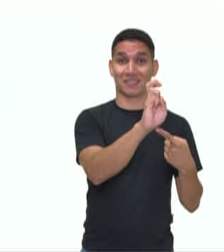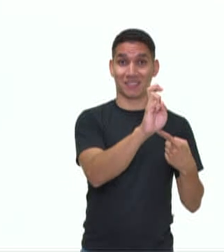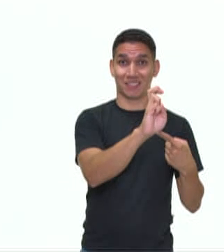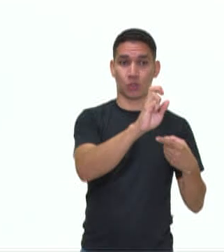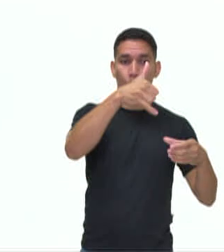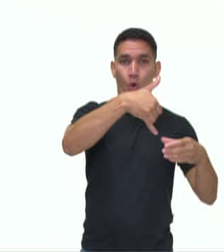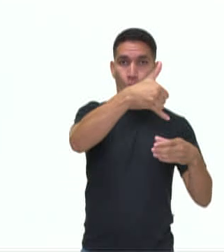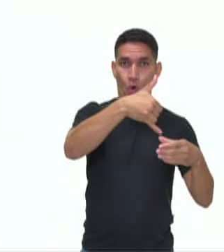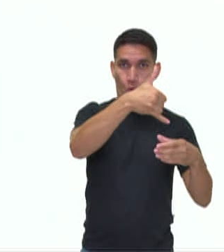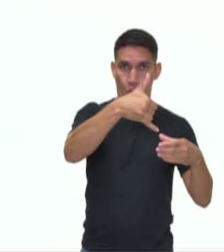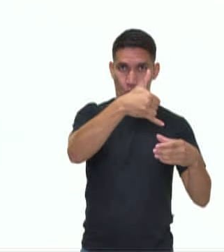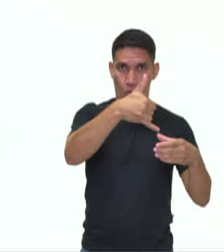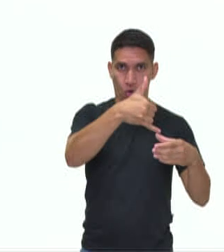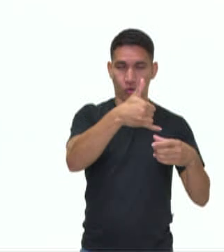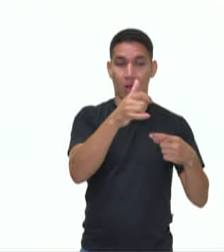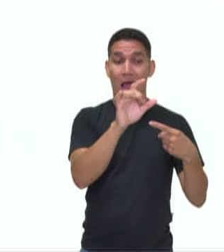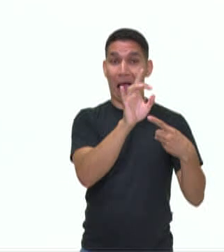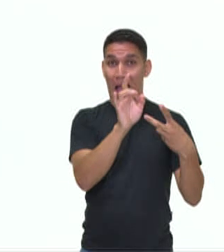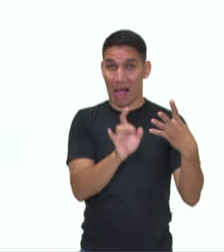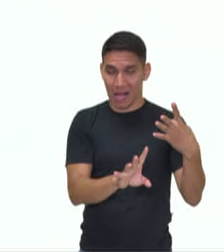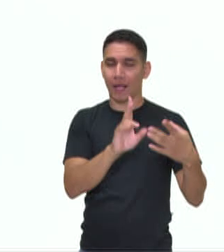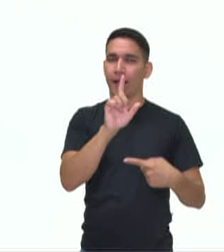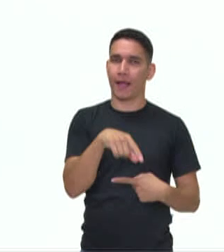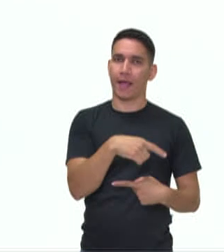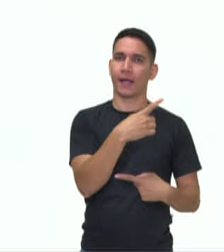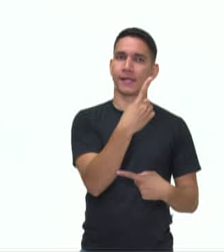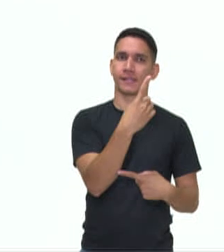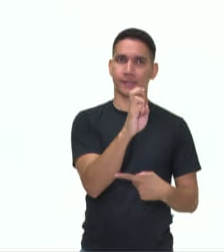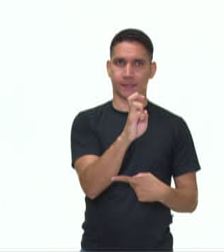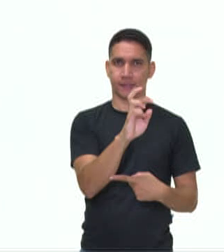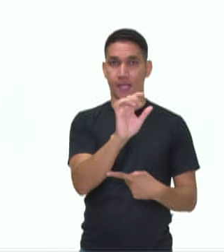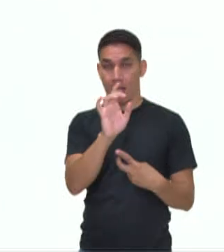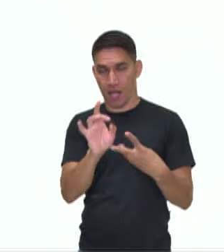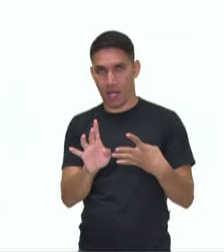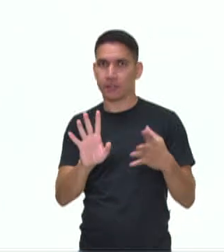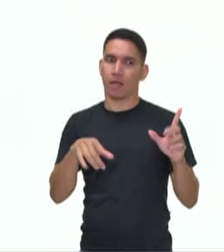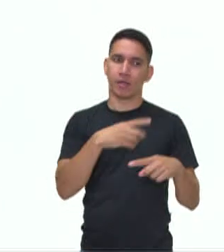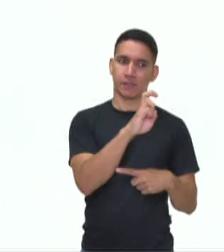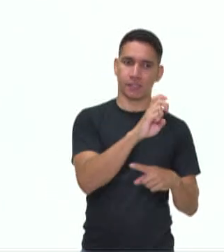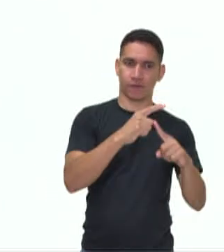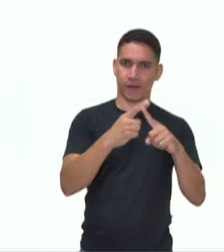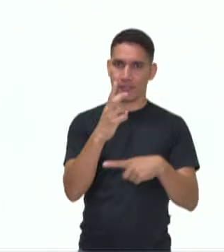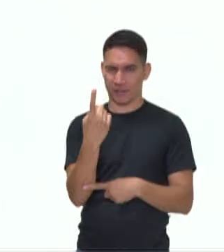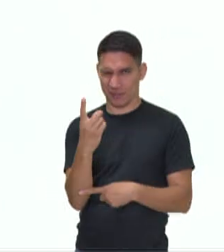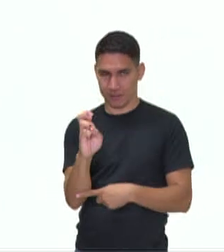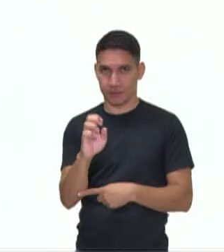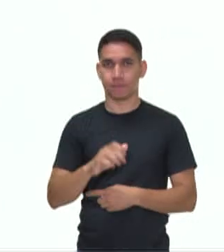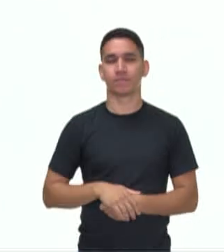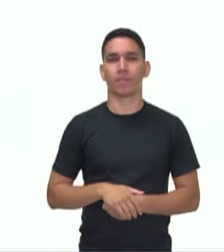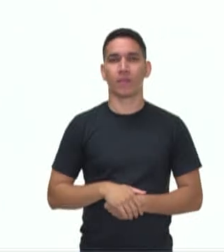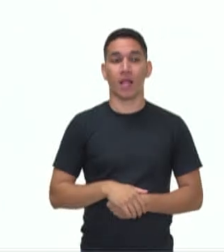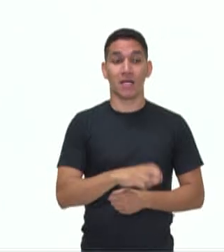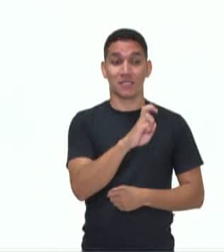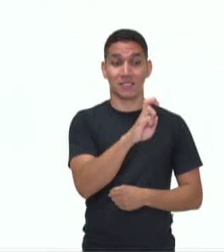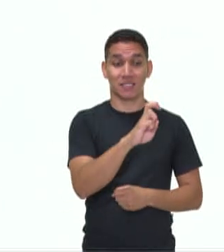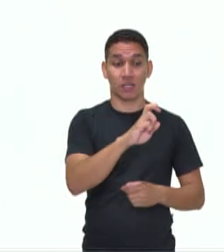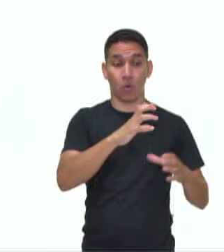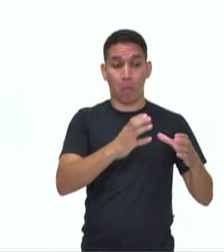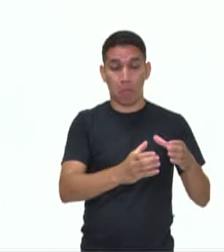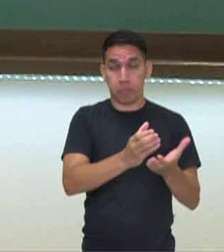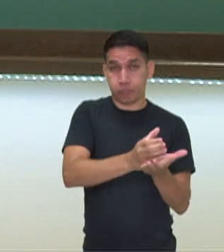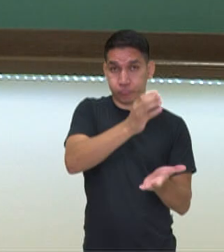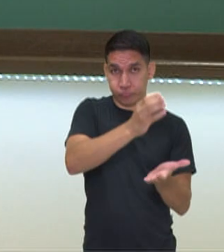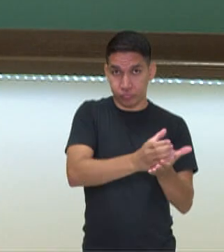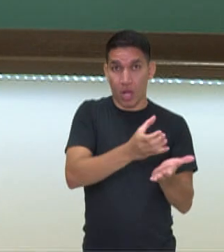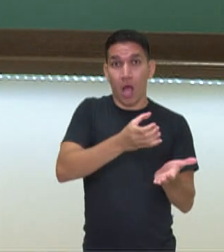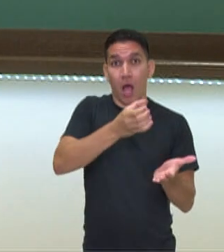de soja, R$15 cada. Então, eu posso falar que é 5 vezes 15. 5 latas de leite em pó, a R$12 cada, eu